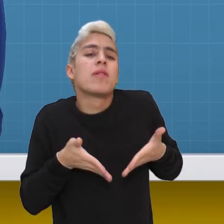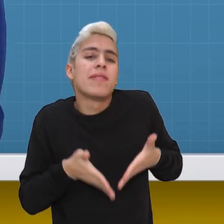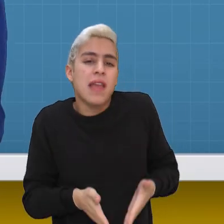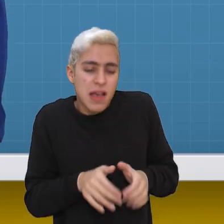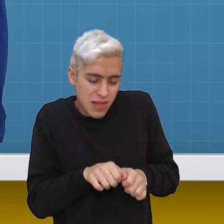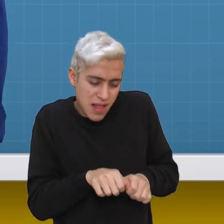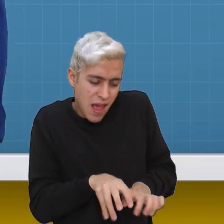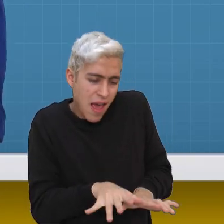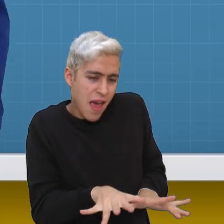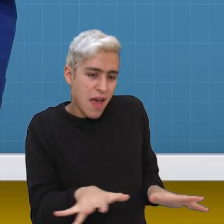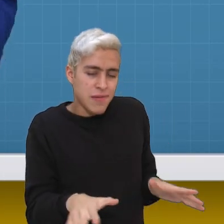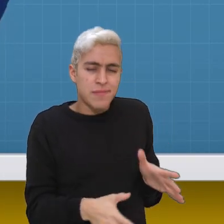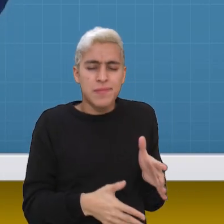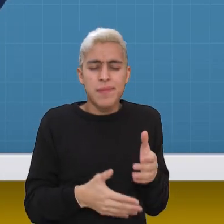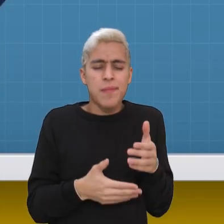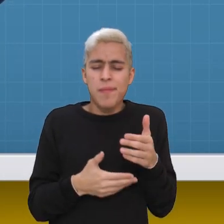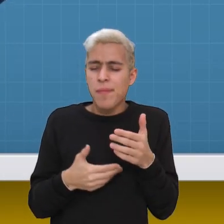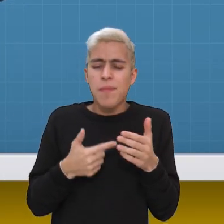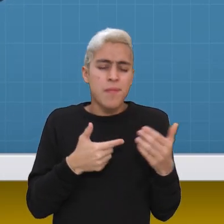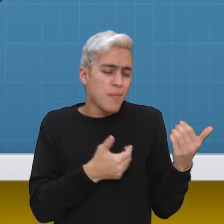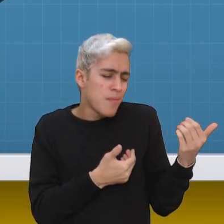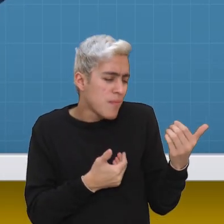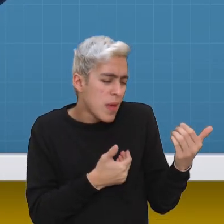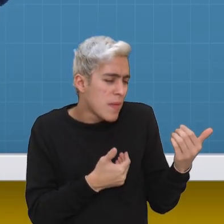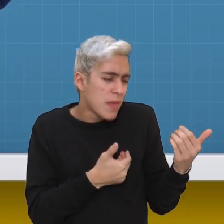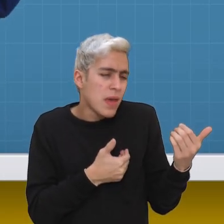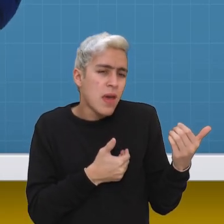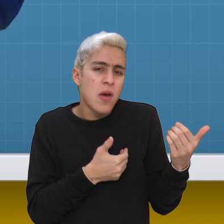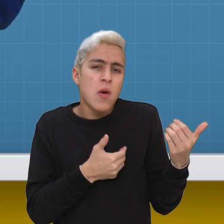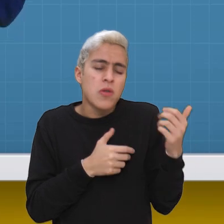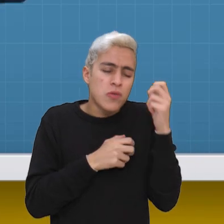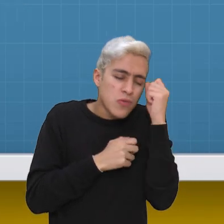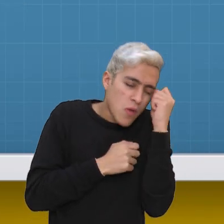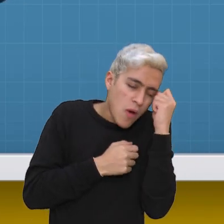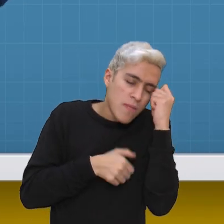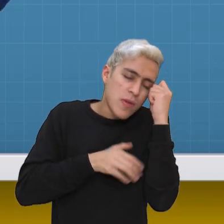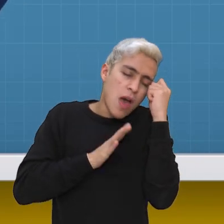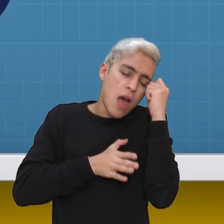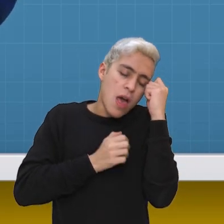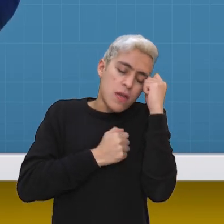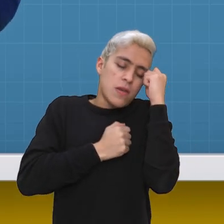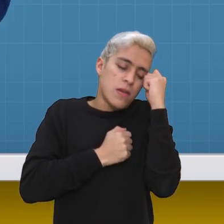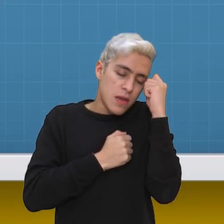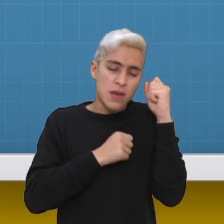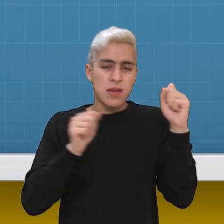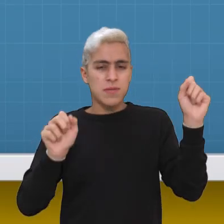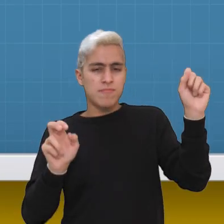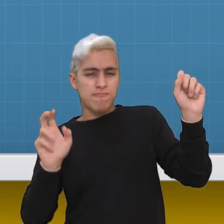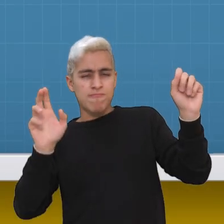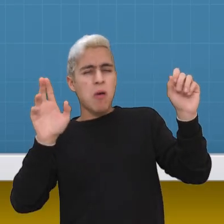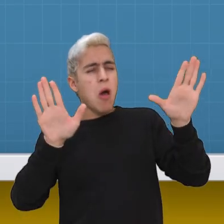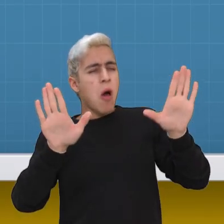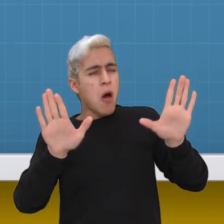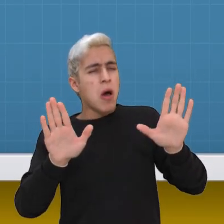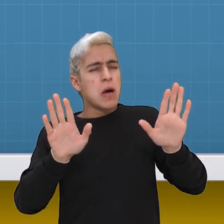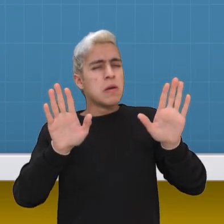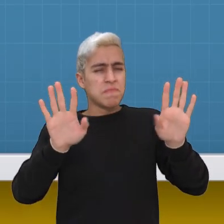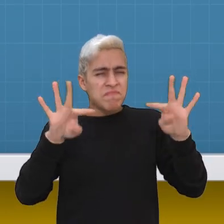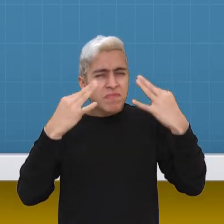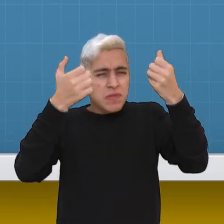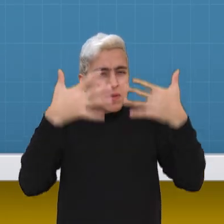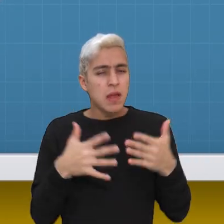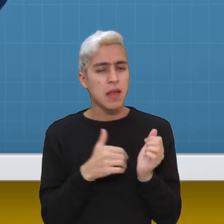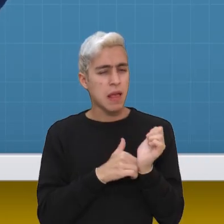nasce, esparrama pelo chão. Meu benzinho quando dorme, põe a mão no coração. Eu quero fazer um parênteses aí para vocês e contar um segredo para